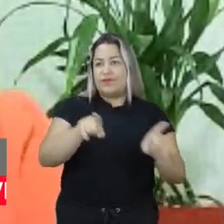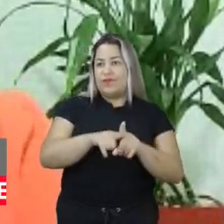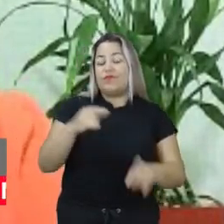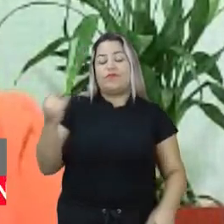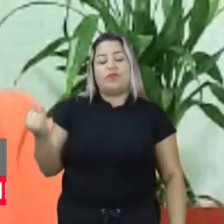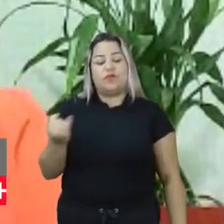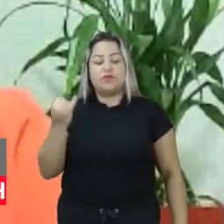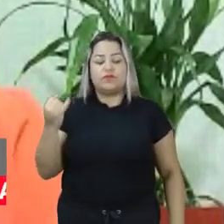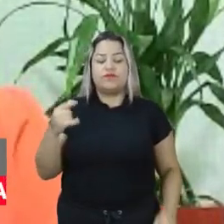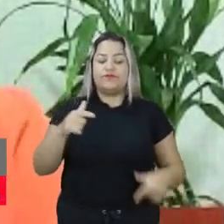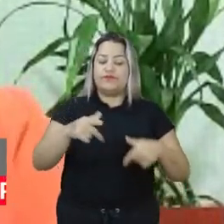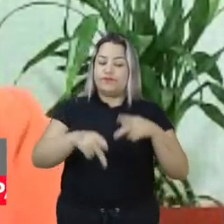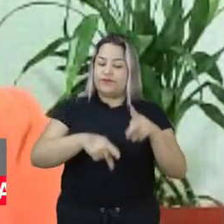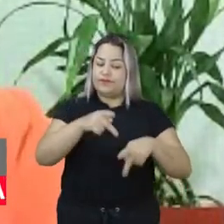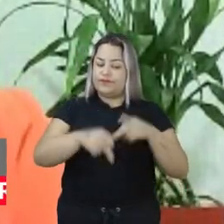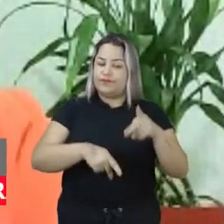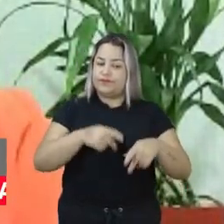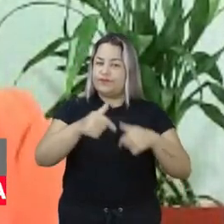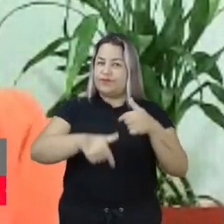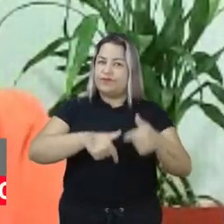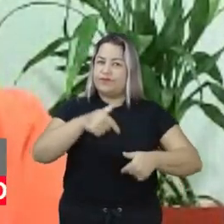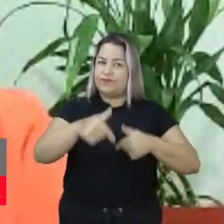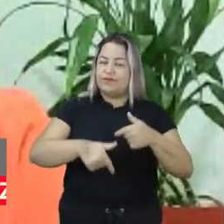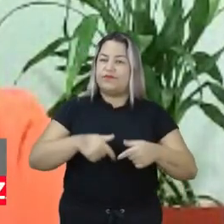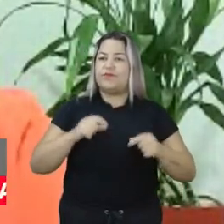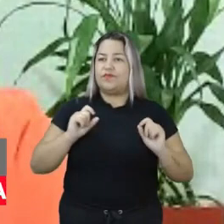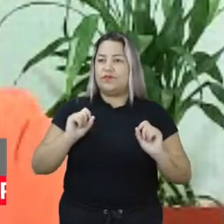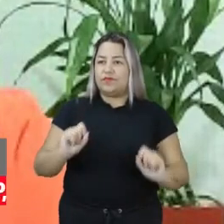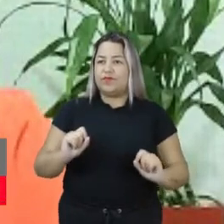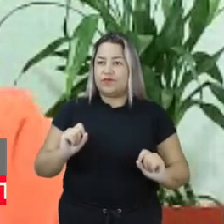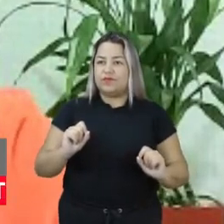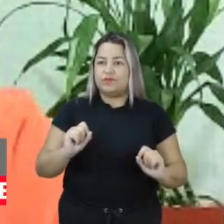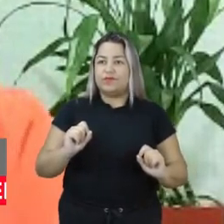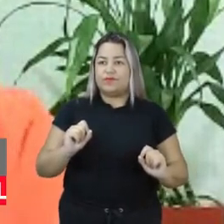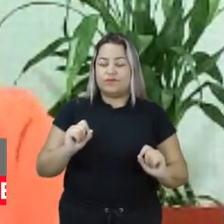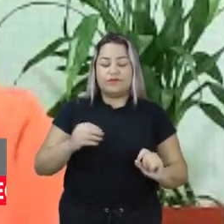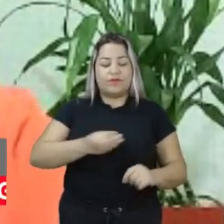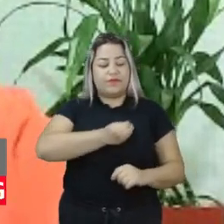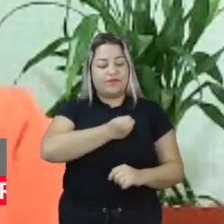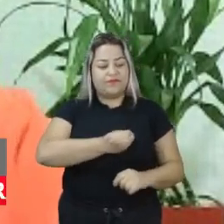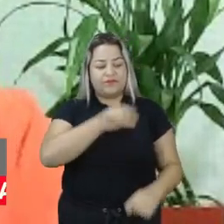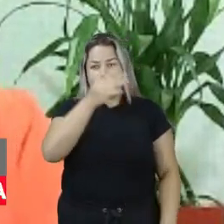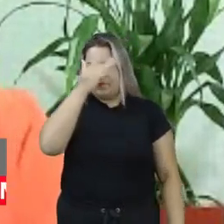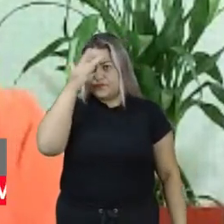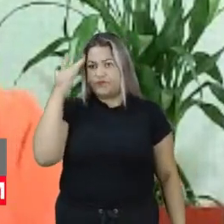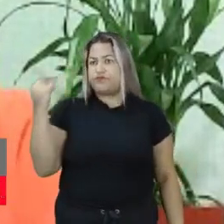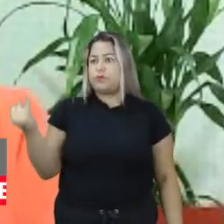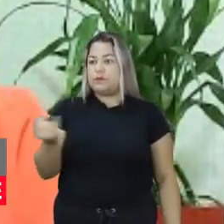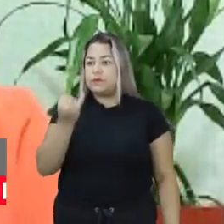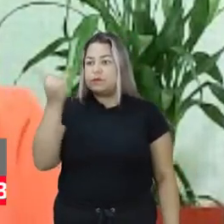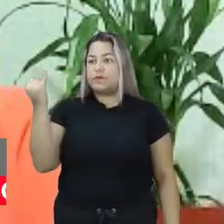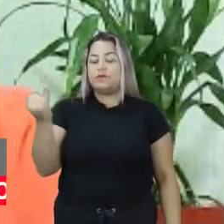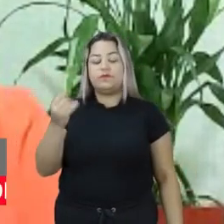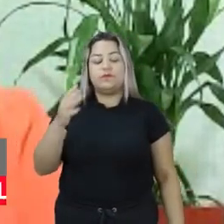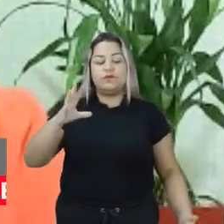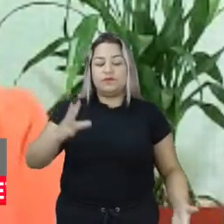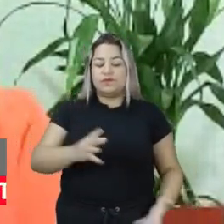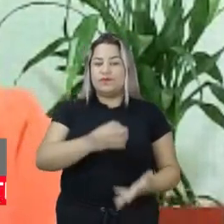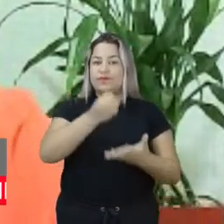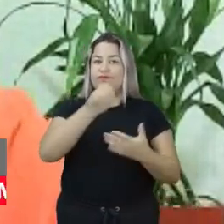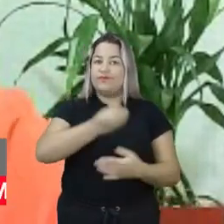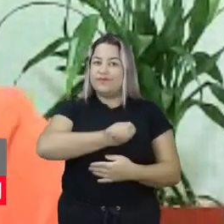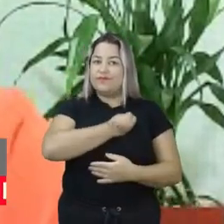povo trabalhador, o PT fez um equilíbrio na vida das pessoas. A nossa importância são com vidas e não